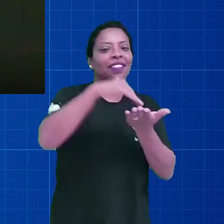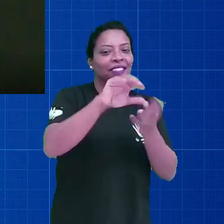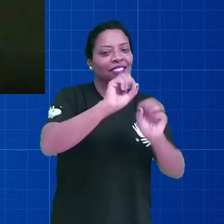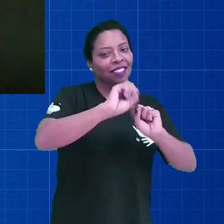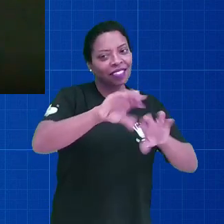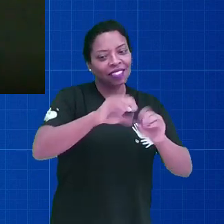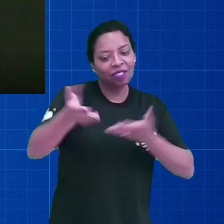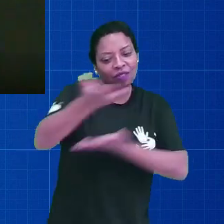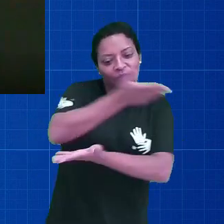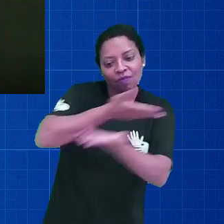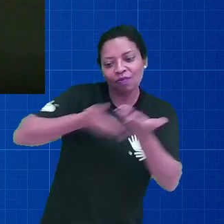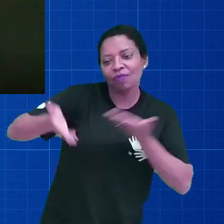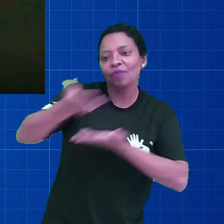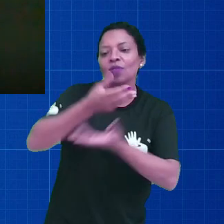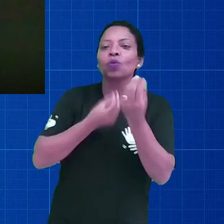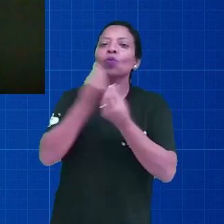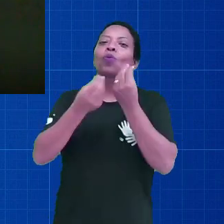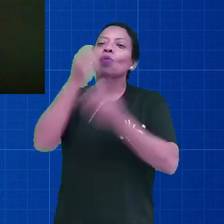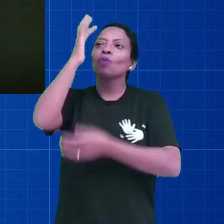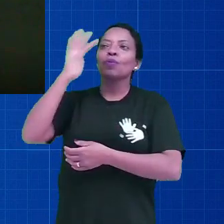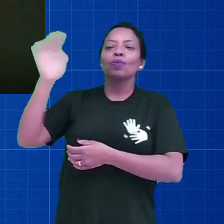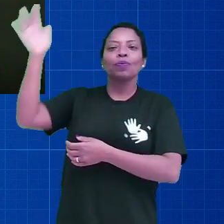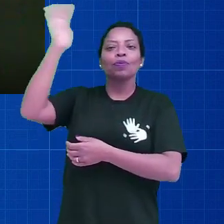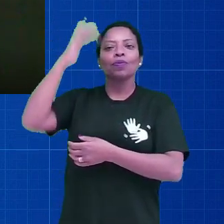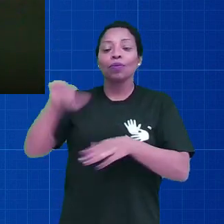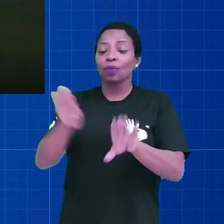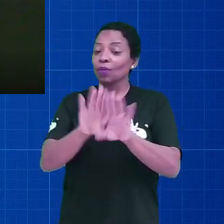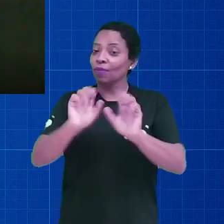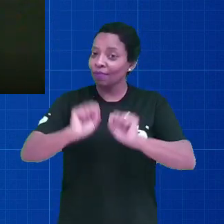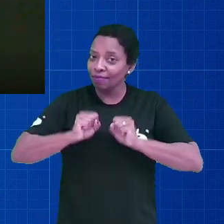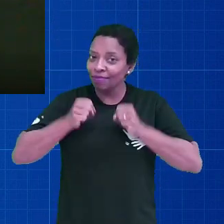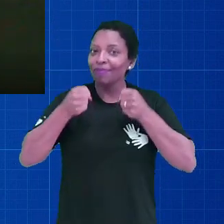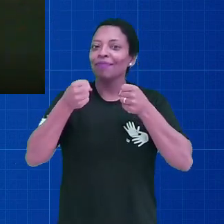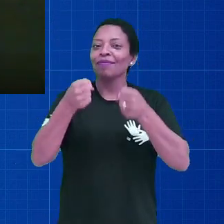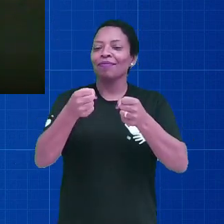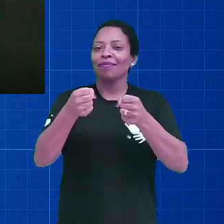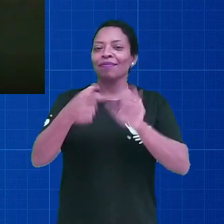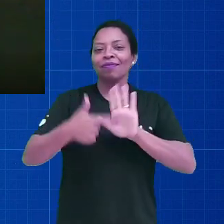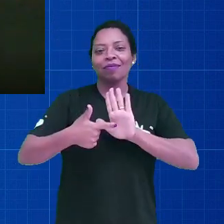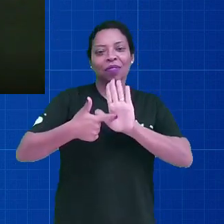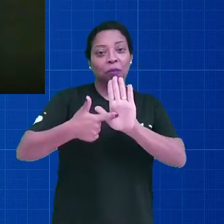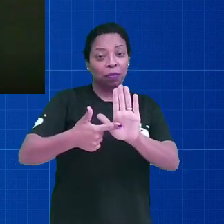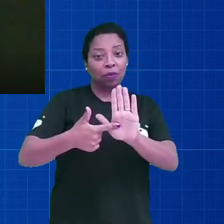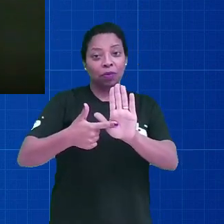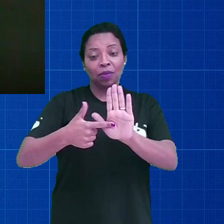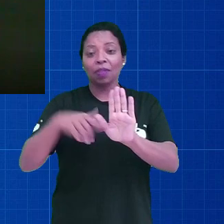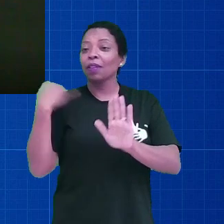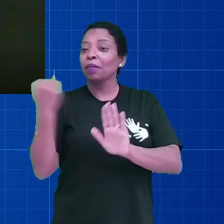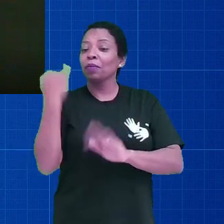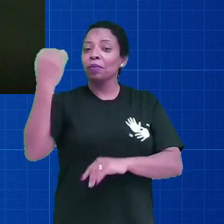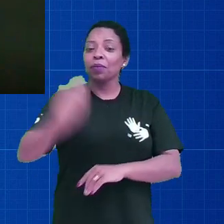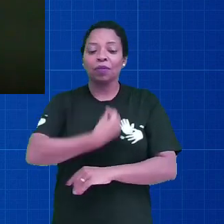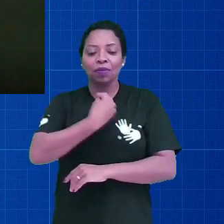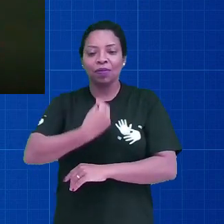articulando, né, mecanismos de reflexões e principalmente de ações no sentido de garantir a qualidade de vida da